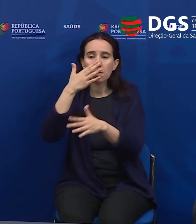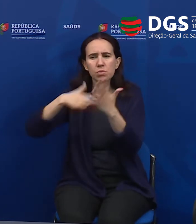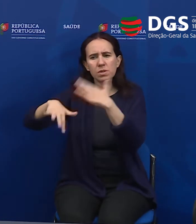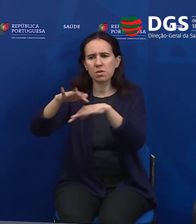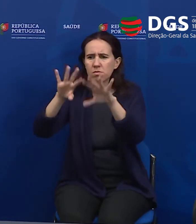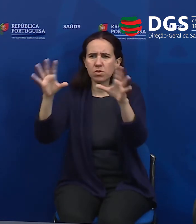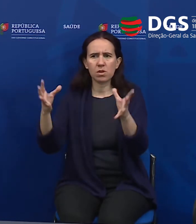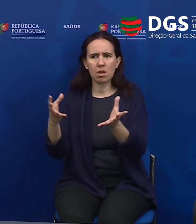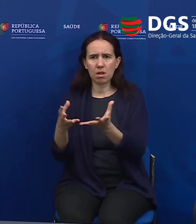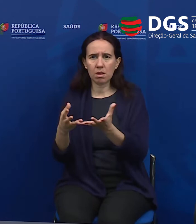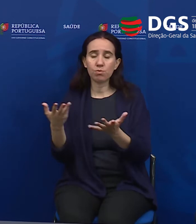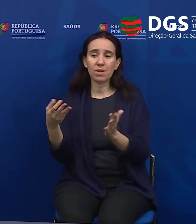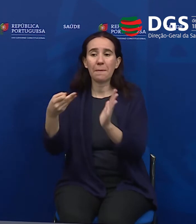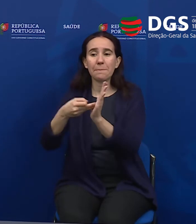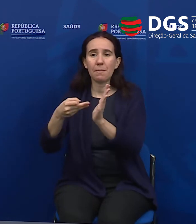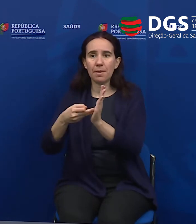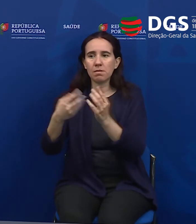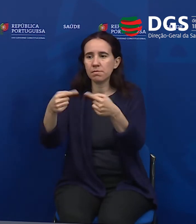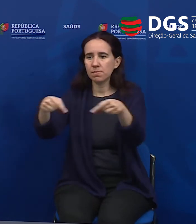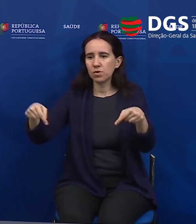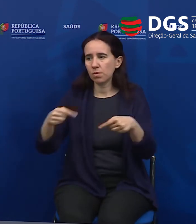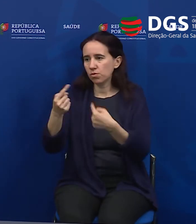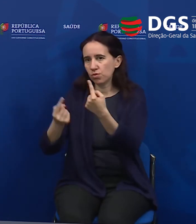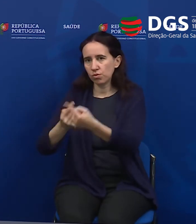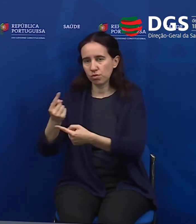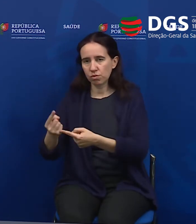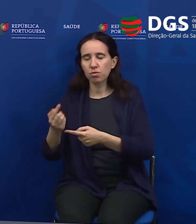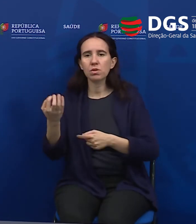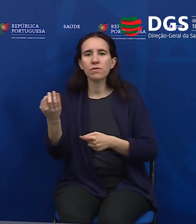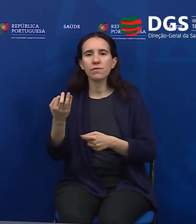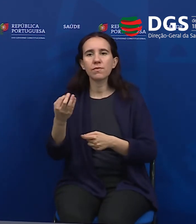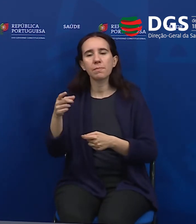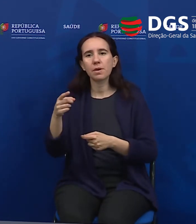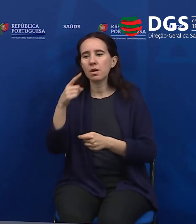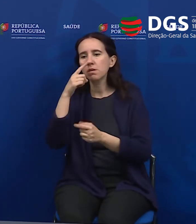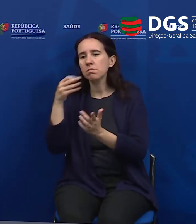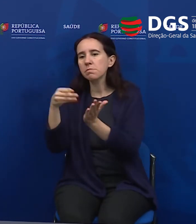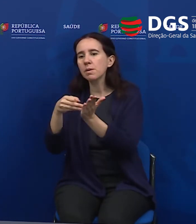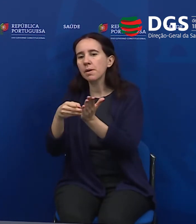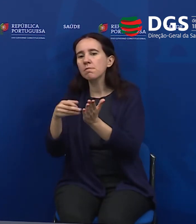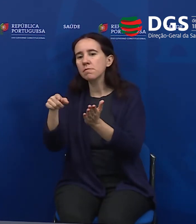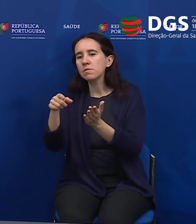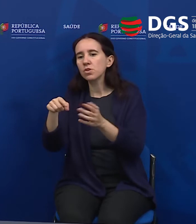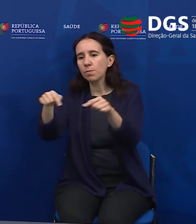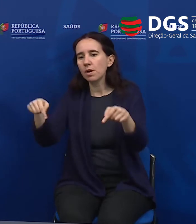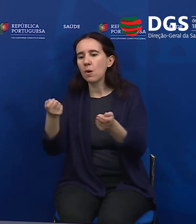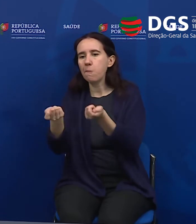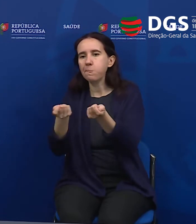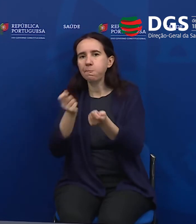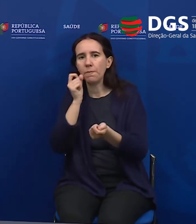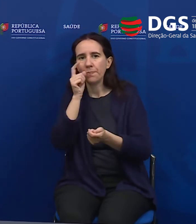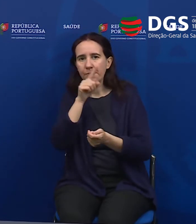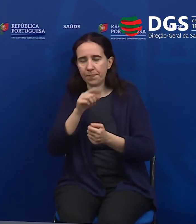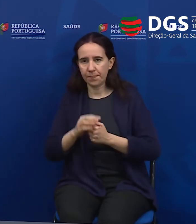geral, enquanto cliente de certos espaços e, obviamente, para os operadores desses espaços. E